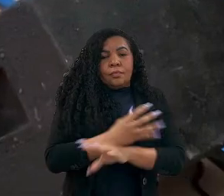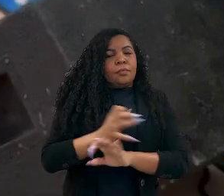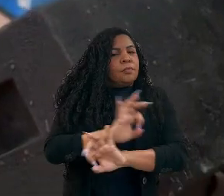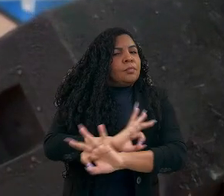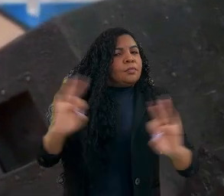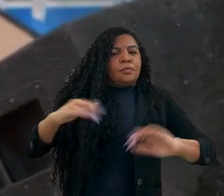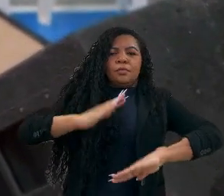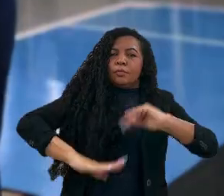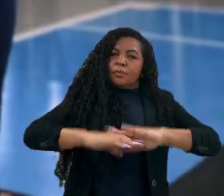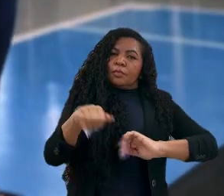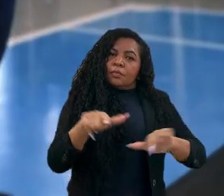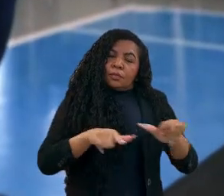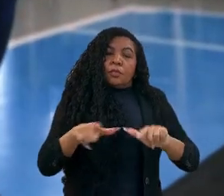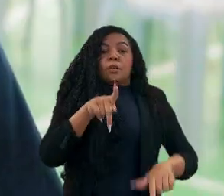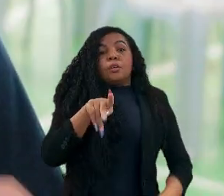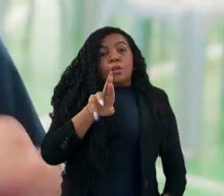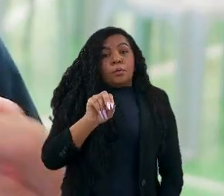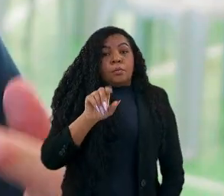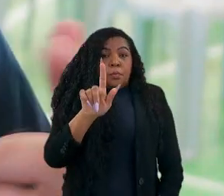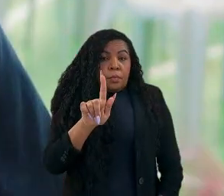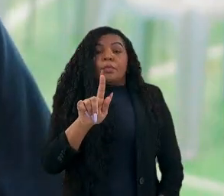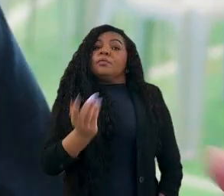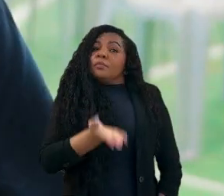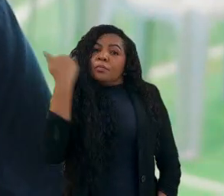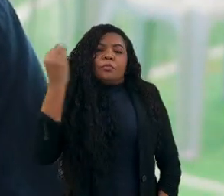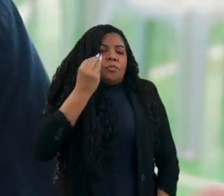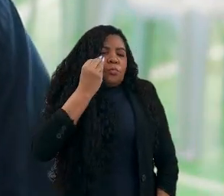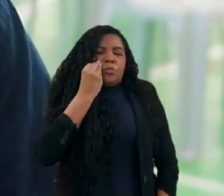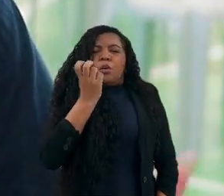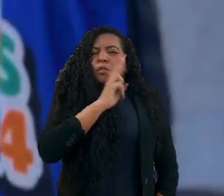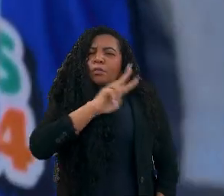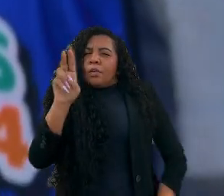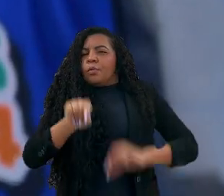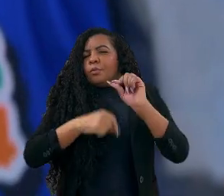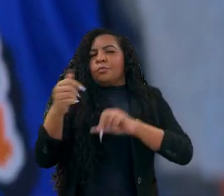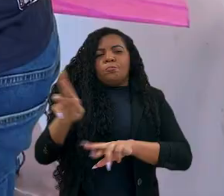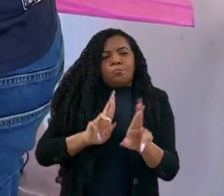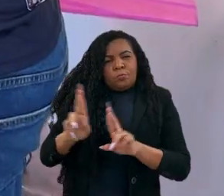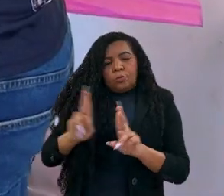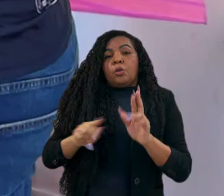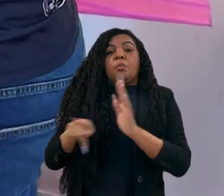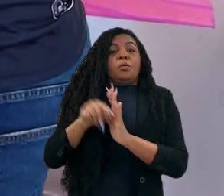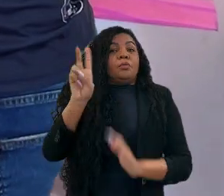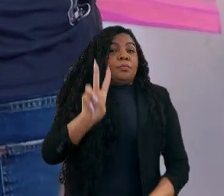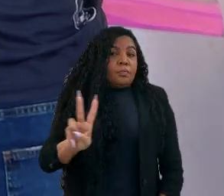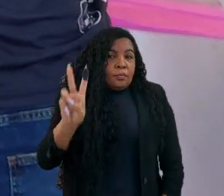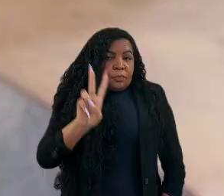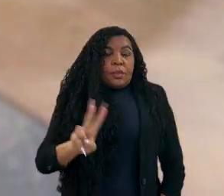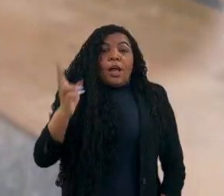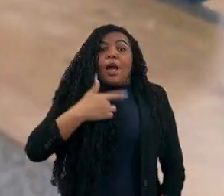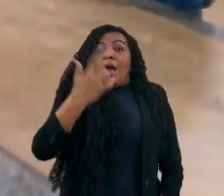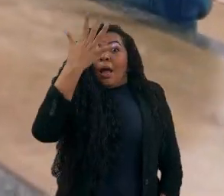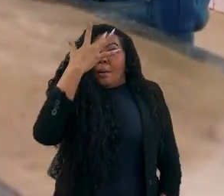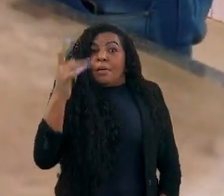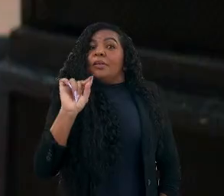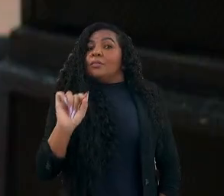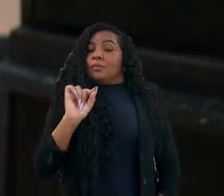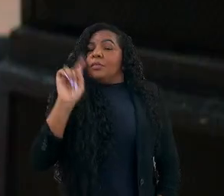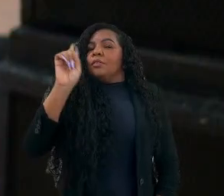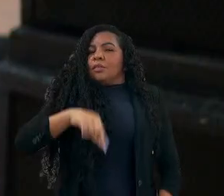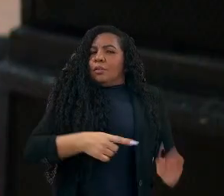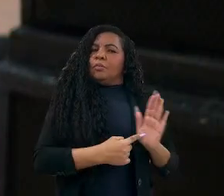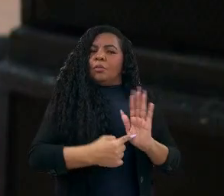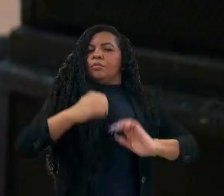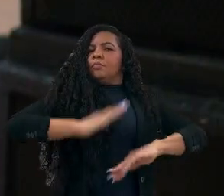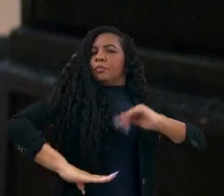curso, excelente trabalho da PROG e vamos ver se a gente consegue visualizar esse resultado no vestibular. Amanhã